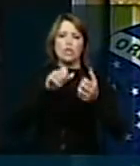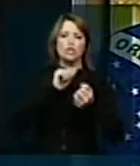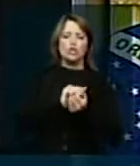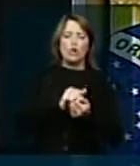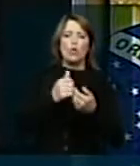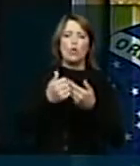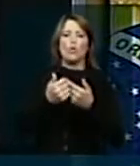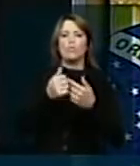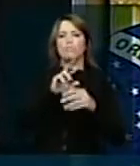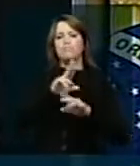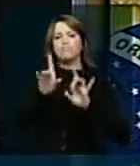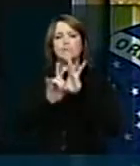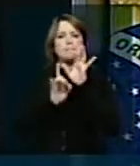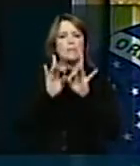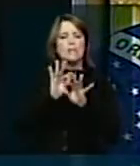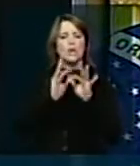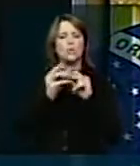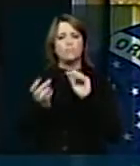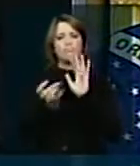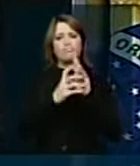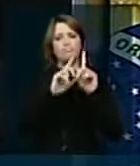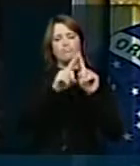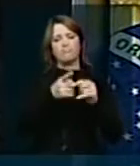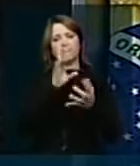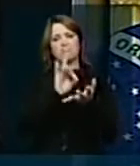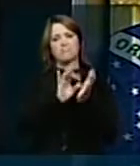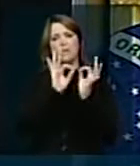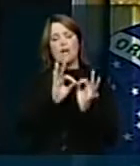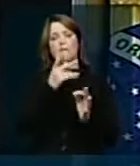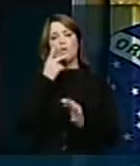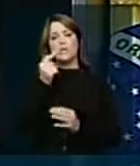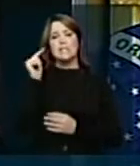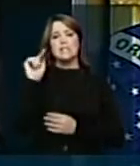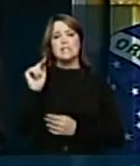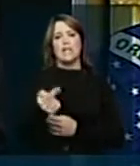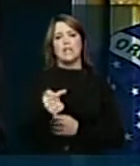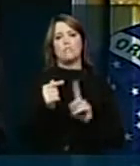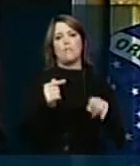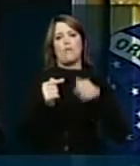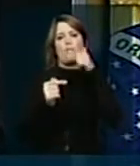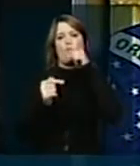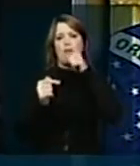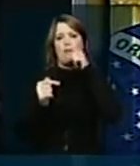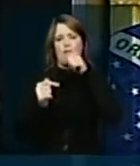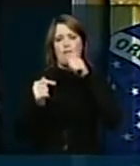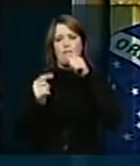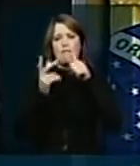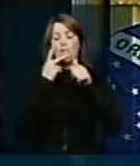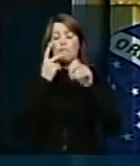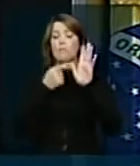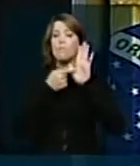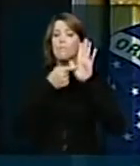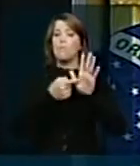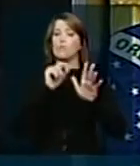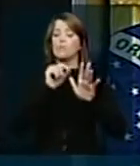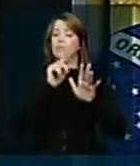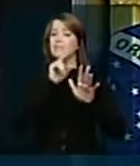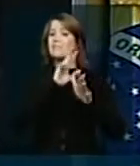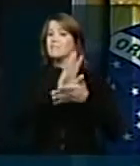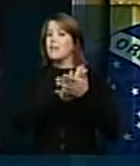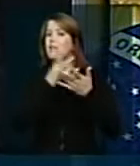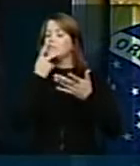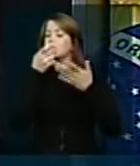de natureza especial e quadro efetivo, 7 mil são mulheres. Isto sem